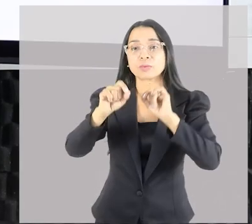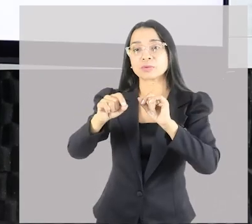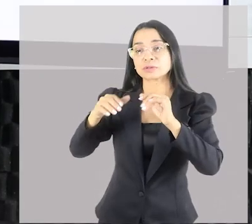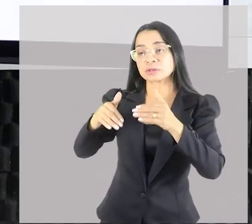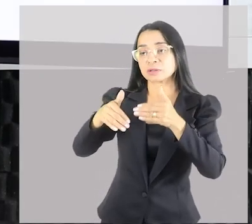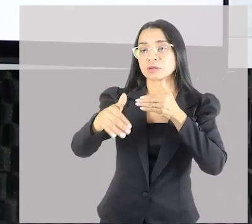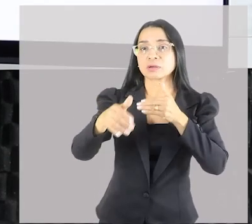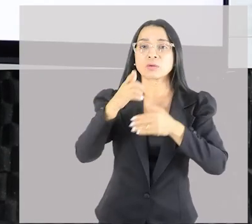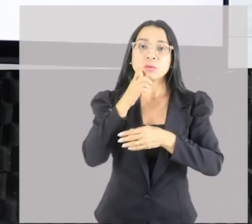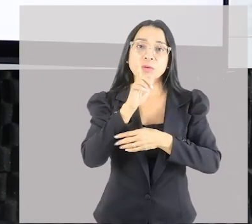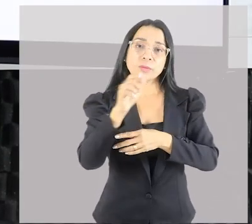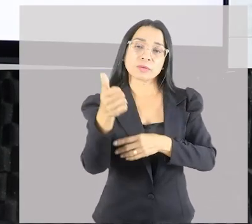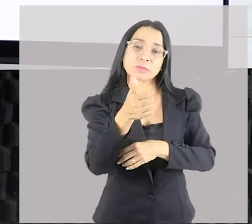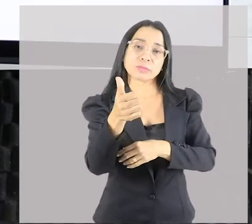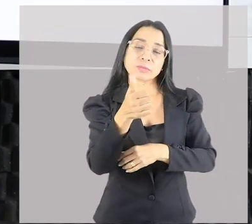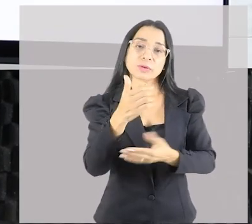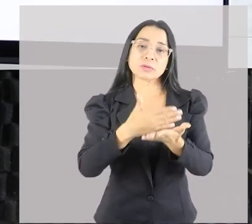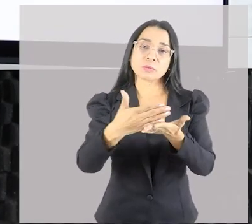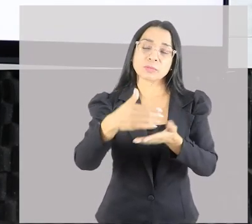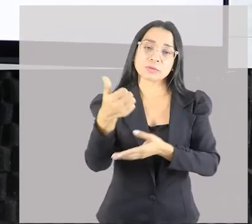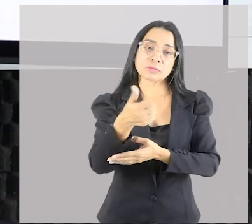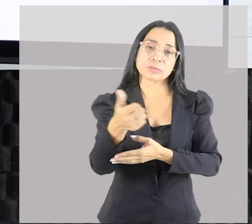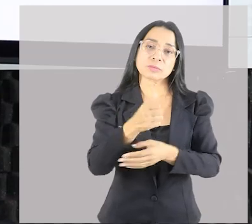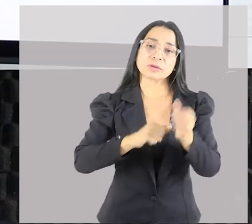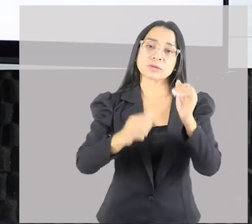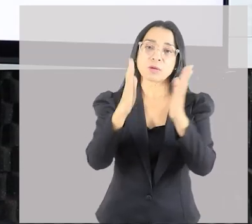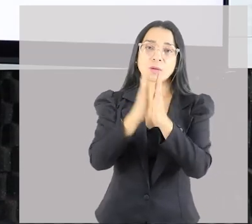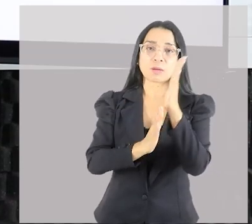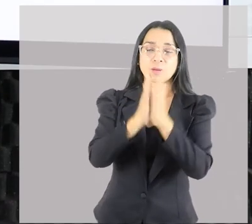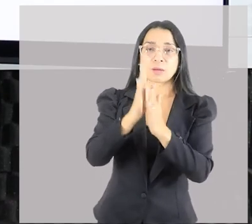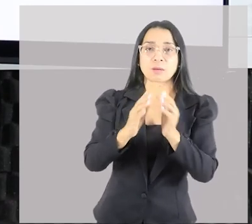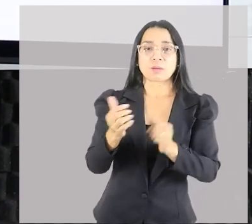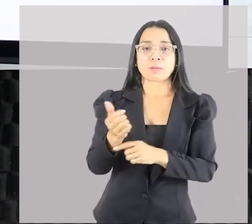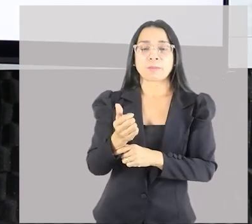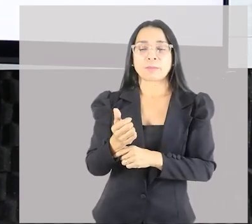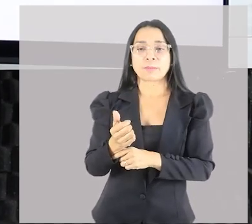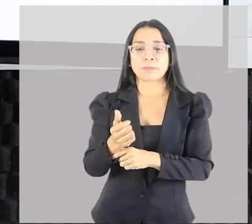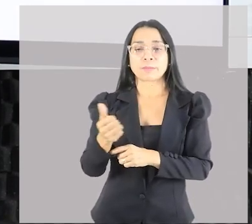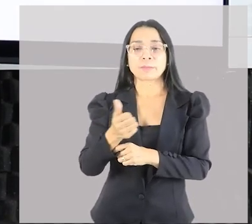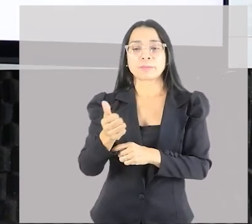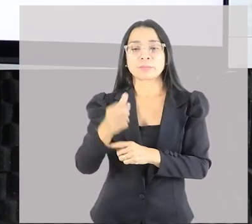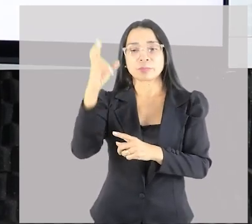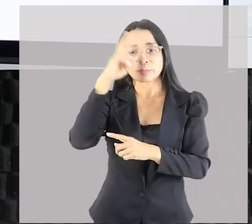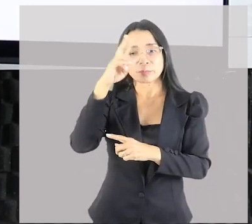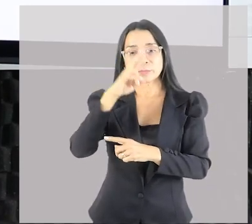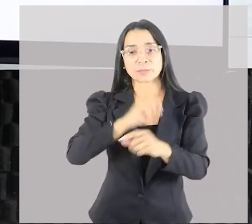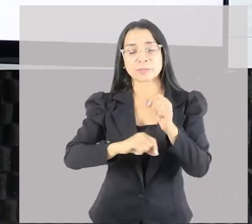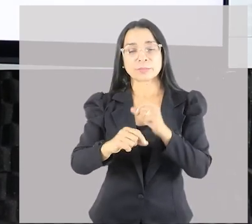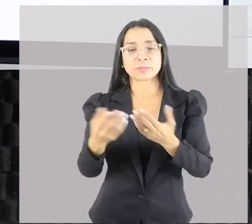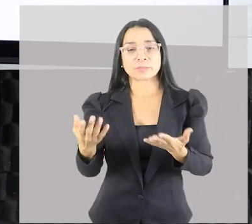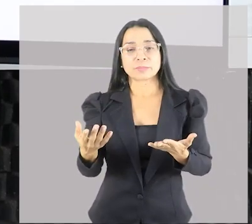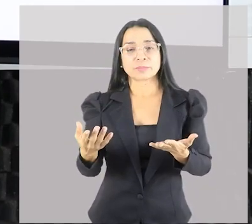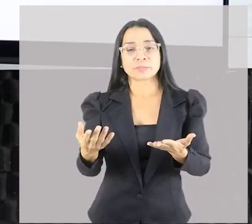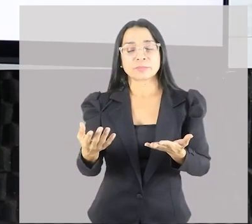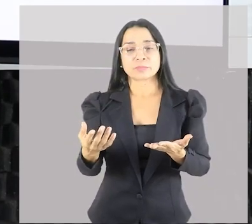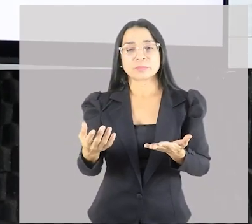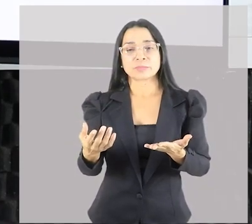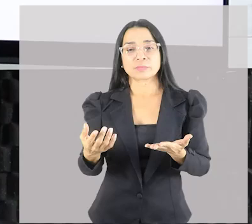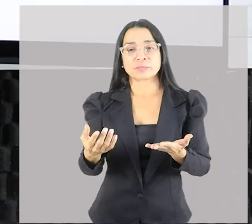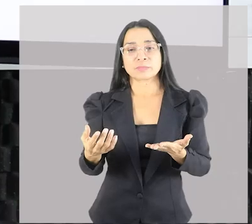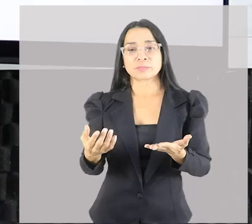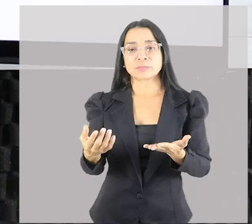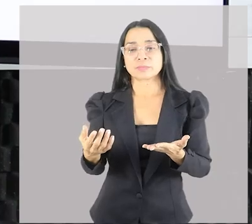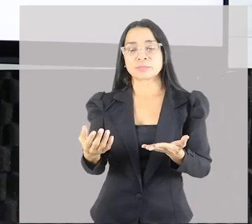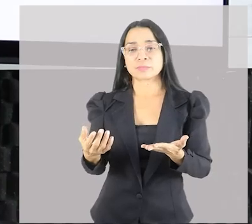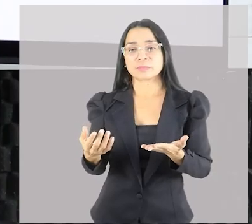nessa questão de popularidade no boi de matraca, né? Me lembre, por gentileza, como é que é chamado aquele cortejo